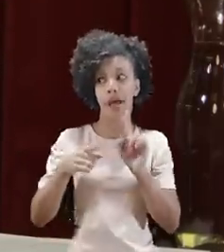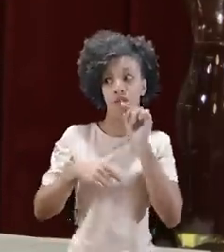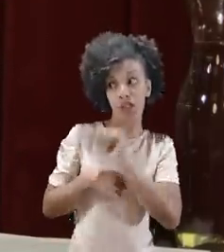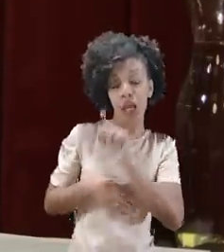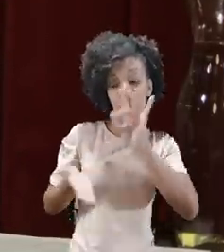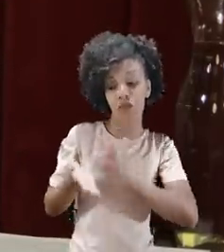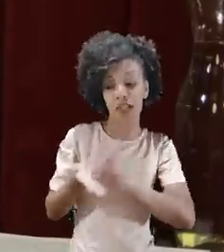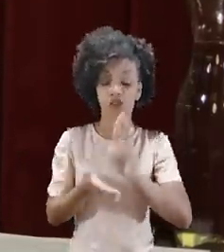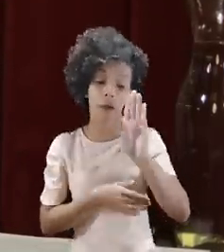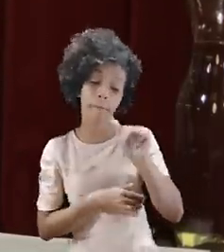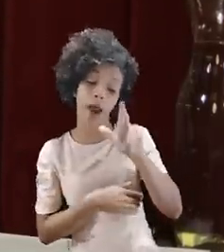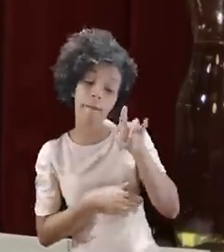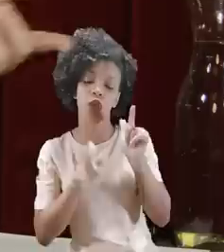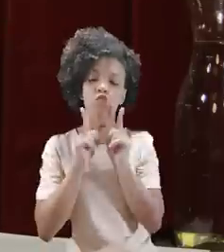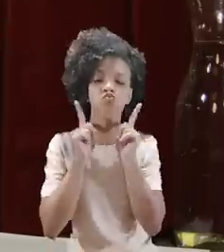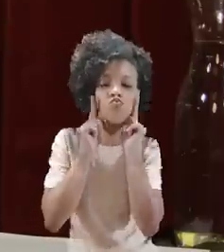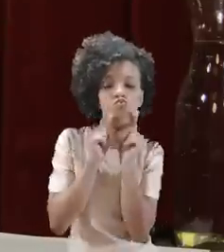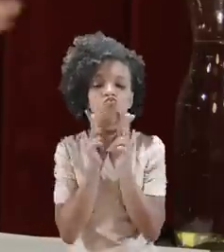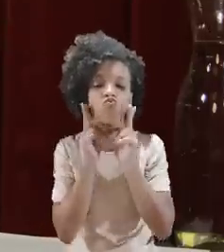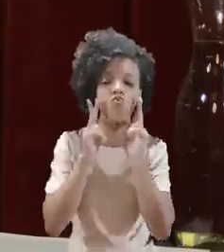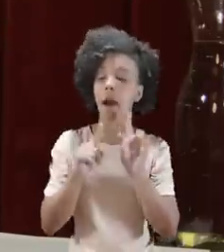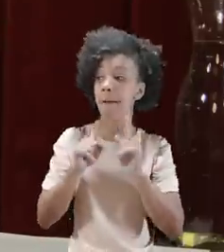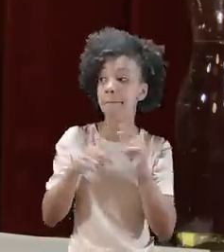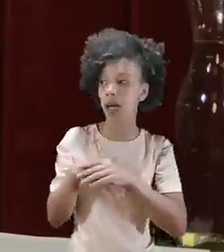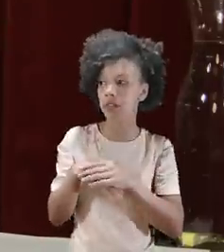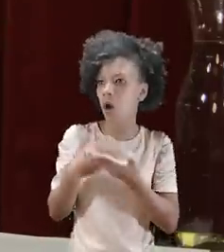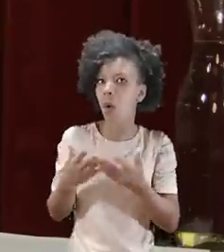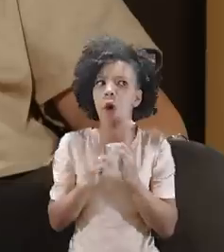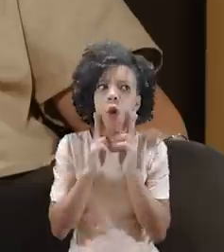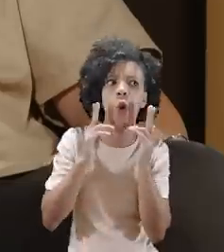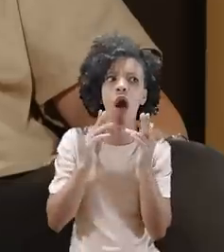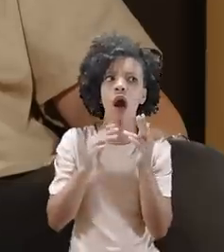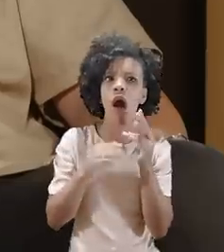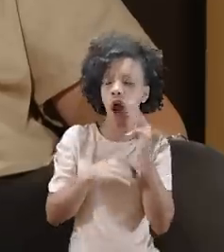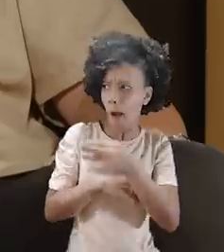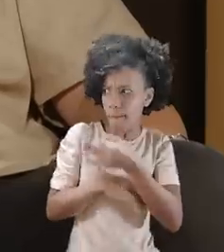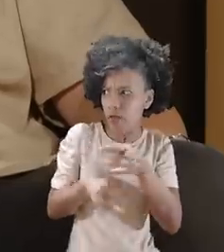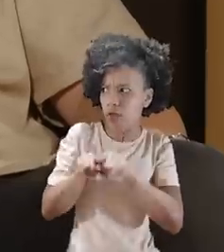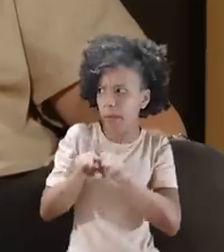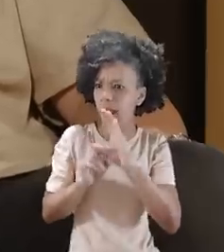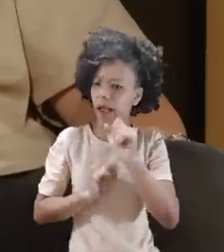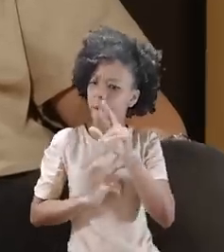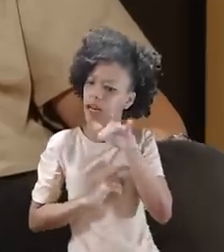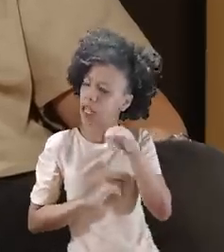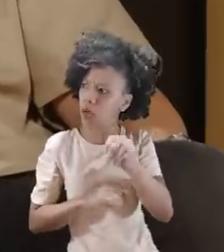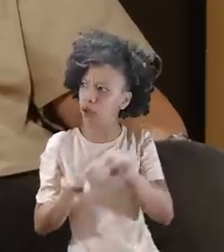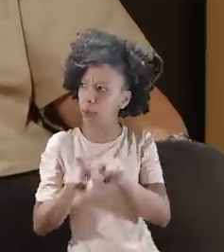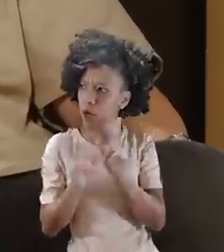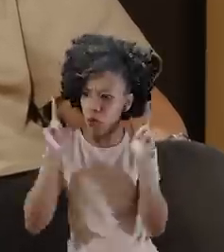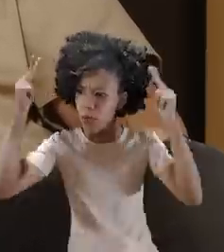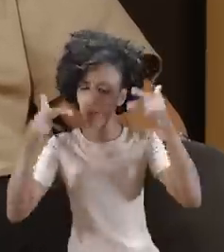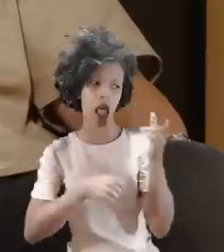o Barbeiro Mas quando você vai cortar só cabelo você pode ser visto como cabeleireiro também não porque o cabeleireiro